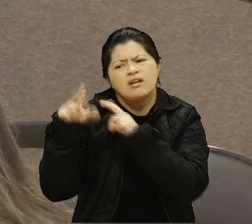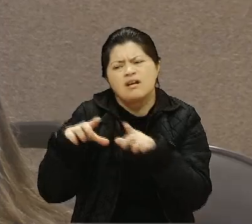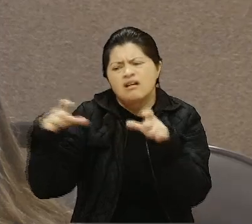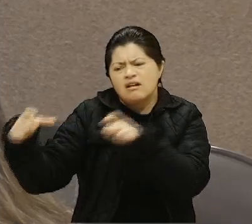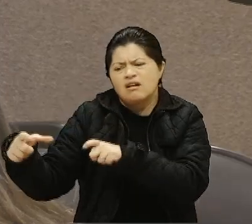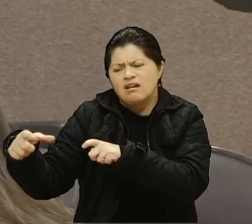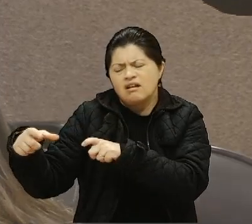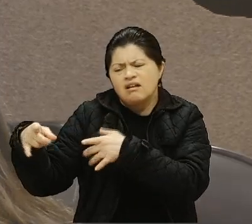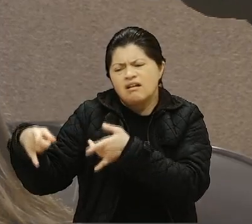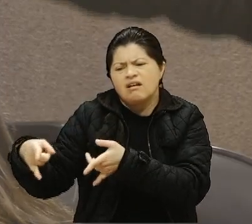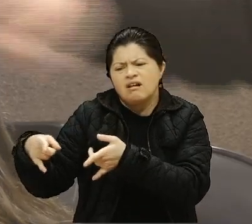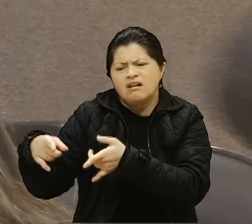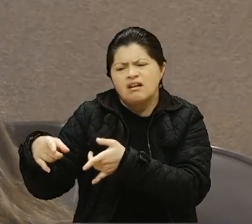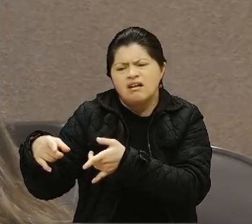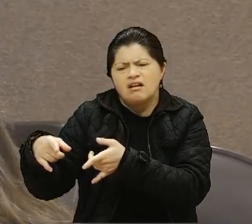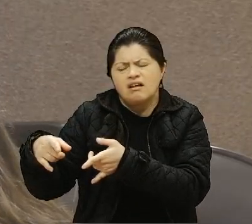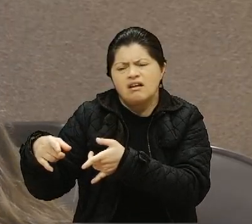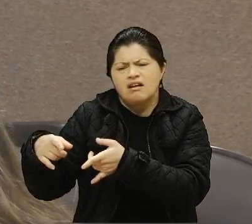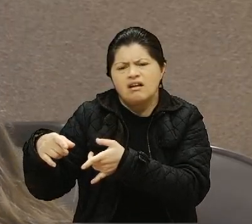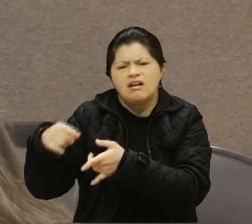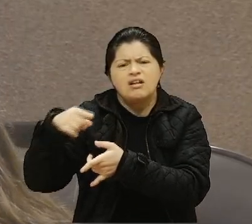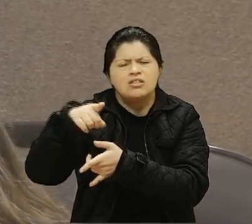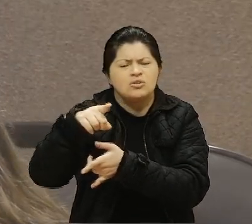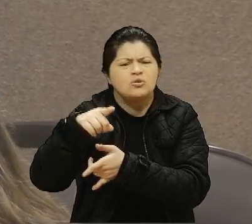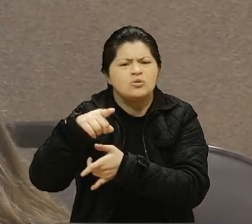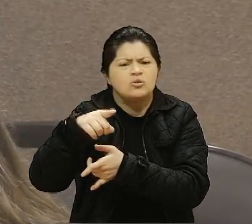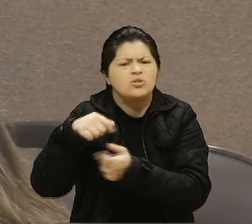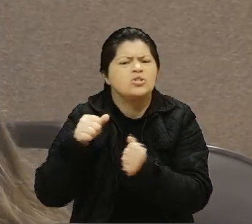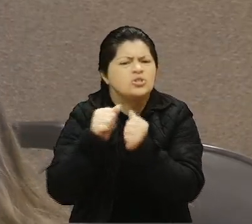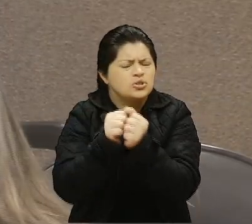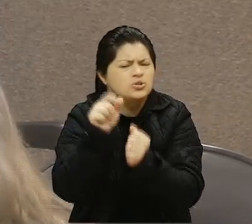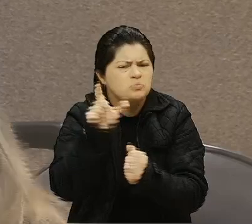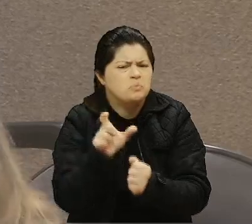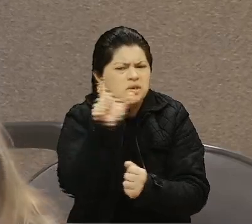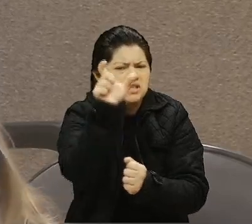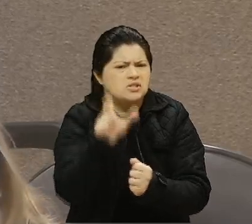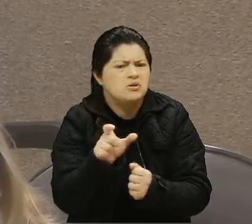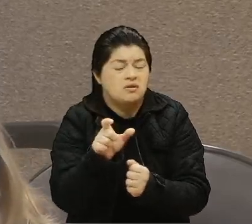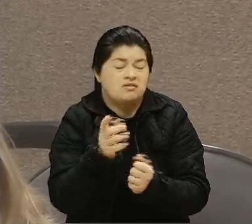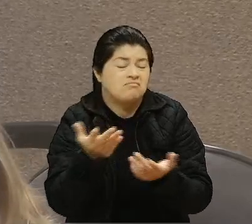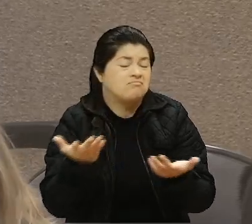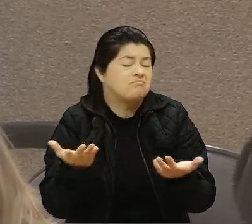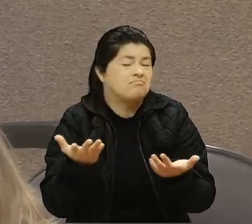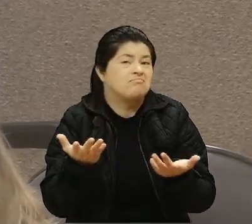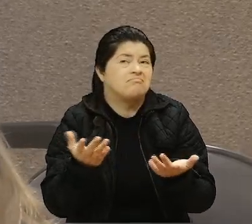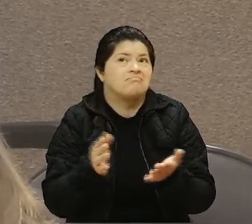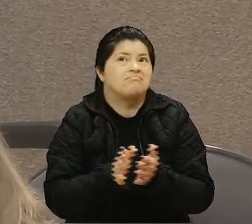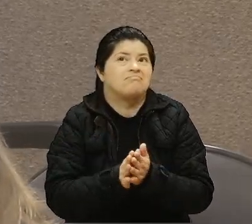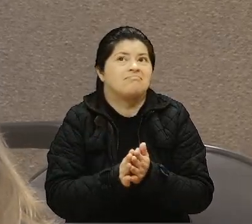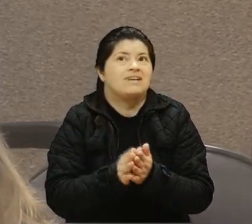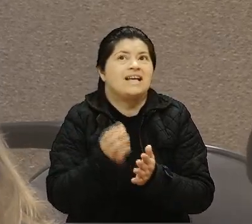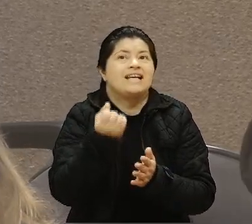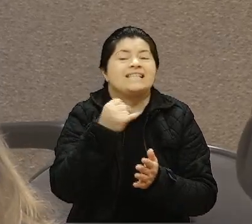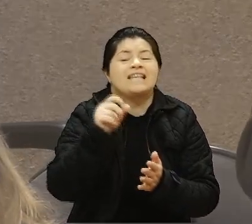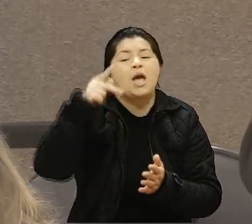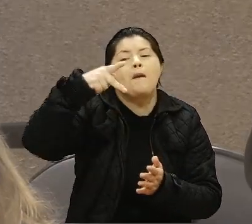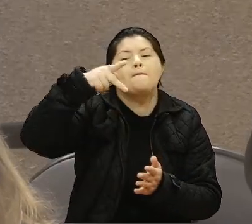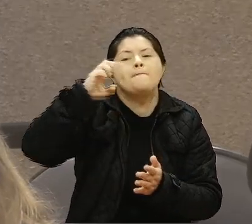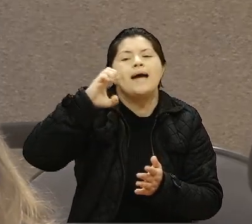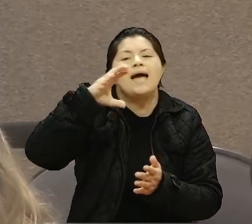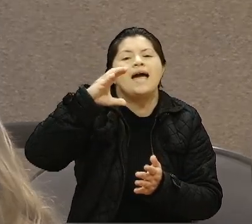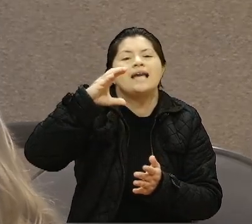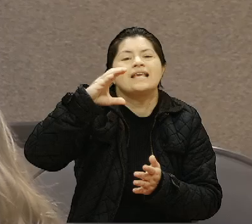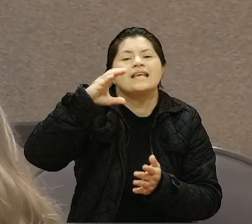Vocês levariam? Tu levaria? O senhor levaria, vereador Iago? Diz que não levaria. Se essa PEC